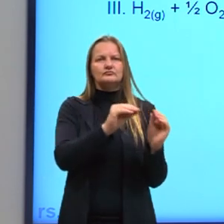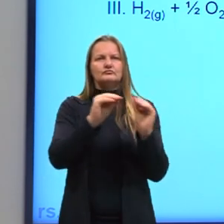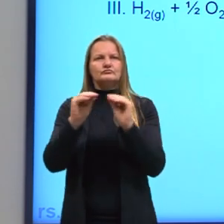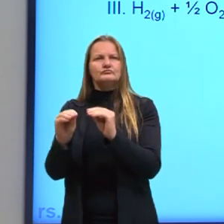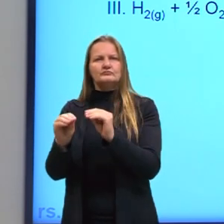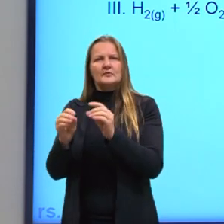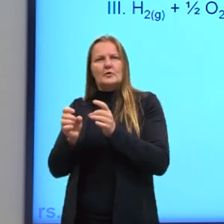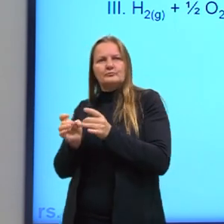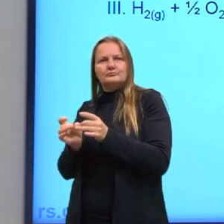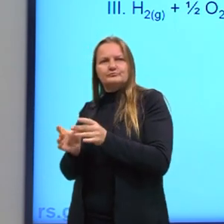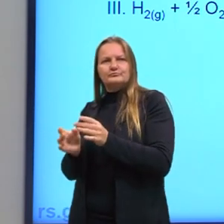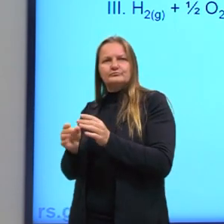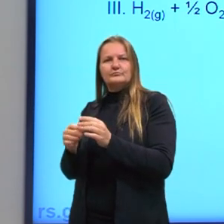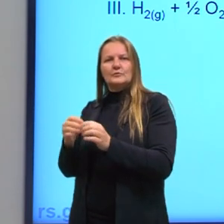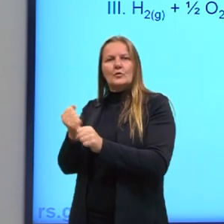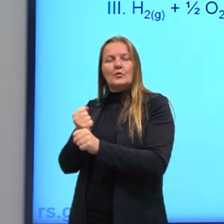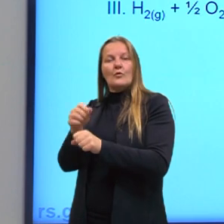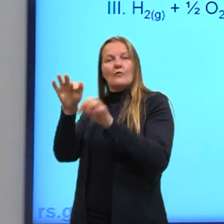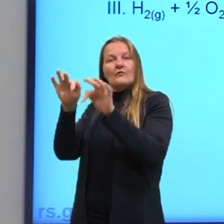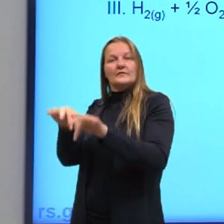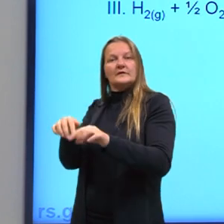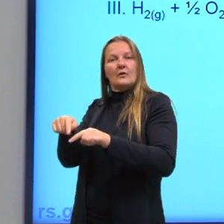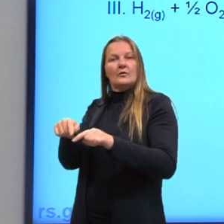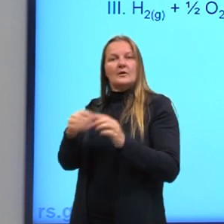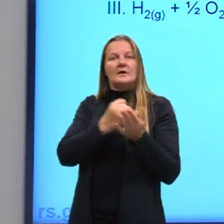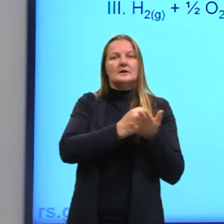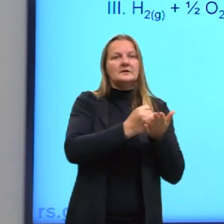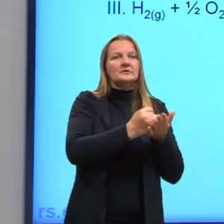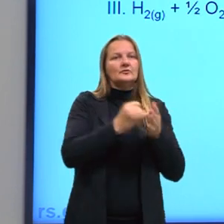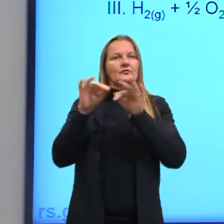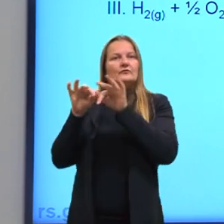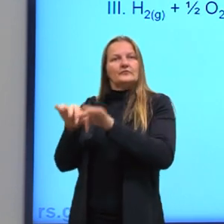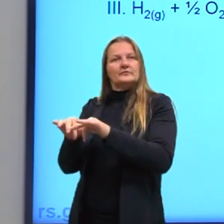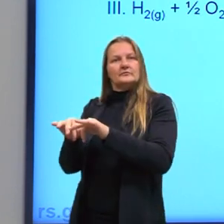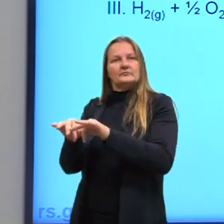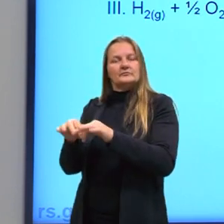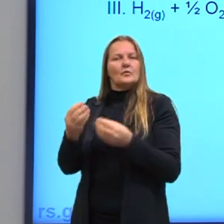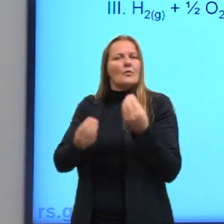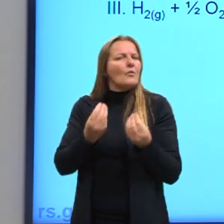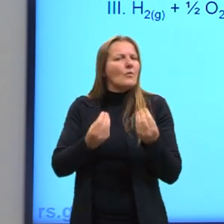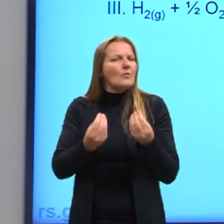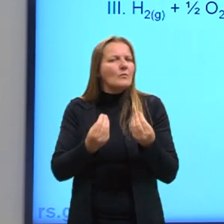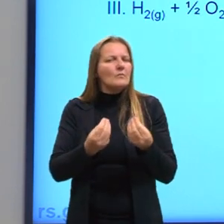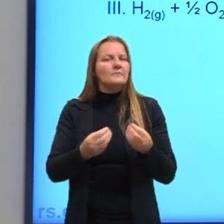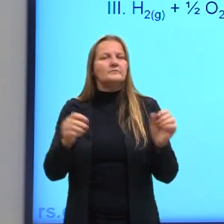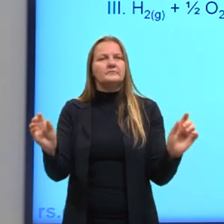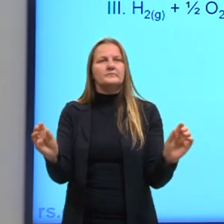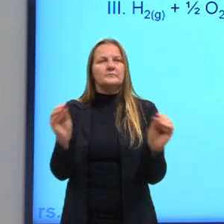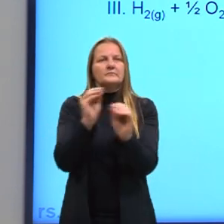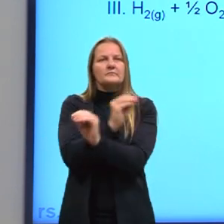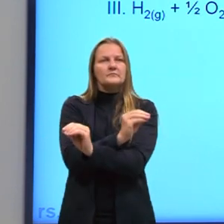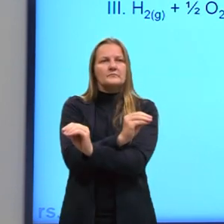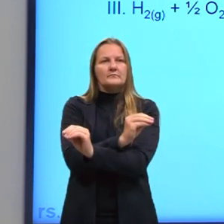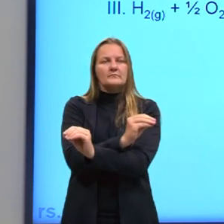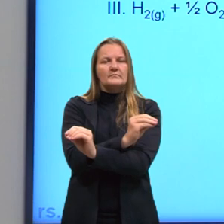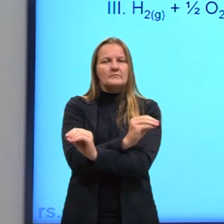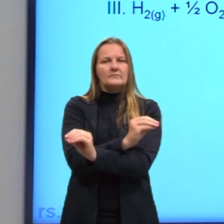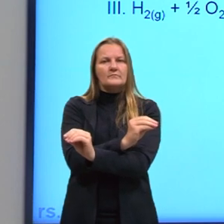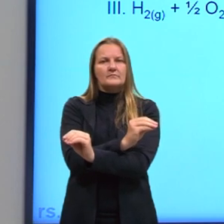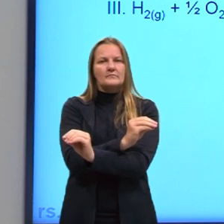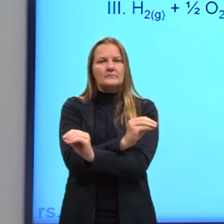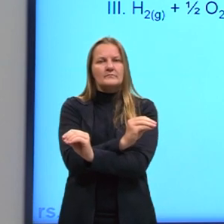ficar nos produtos que é de fato que eu preciso para um somatório ele tem que tar no produto eu a inverter essa primeira